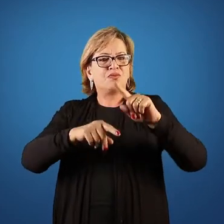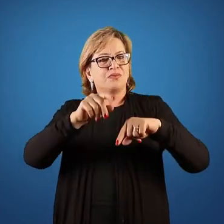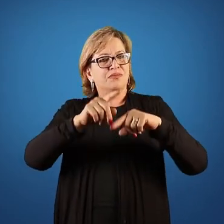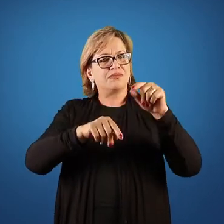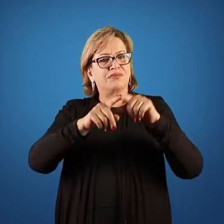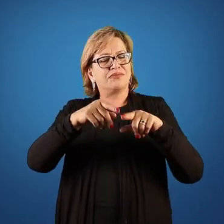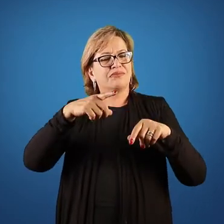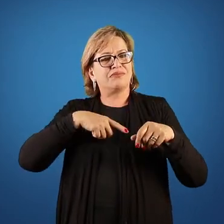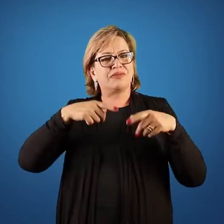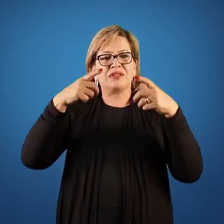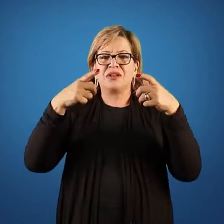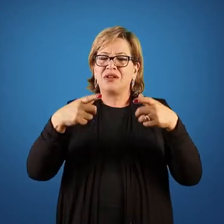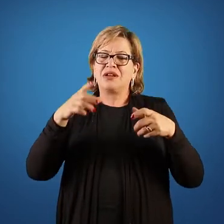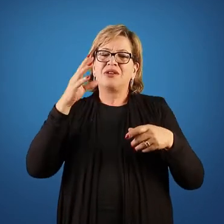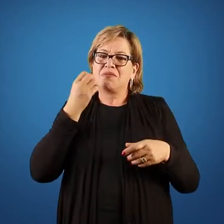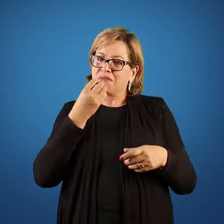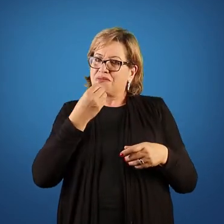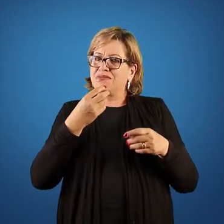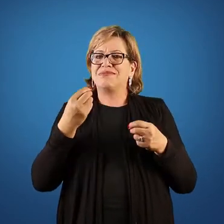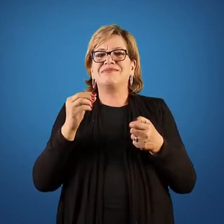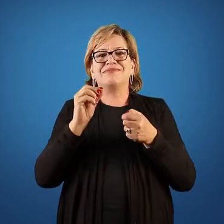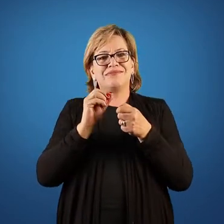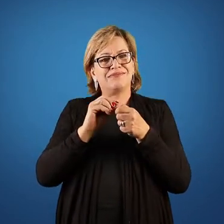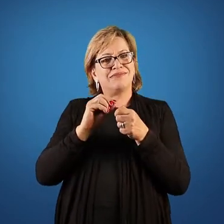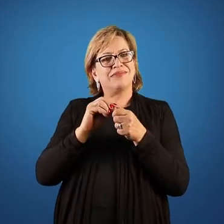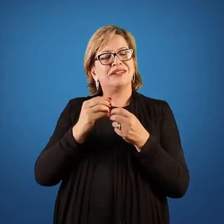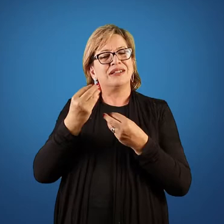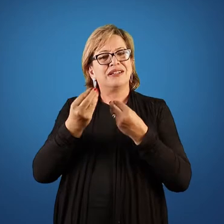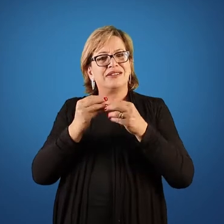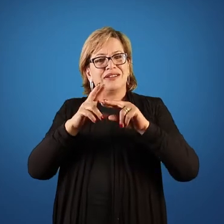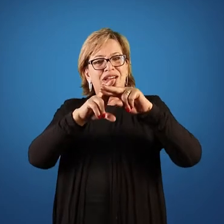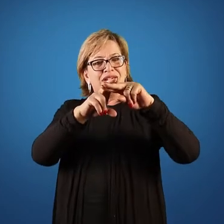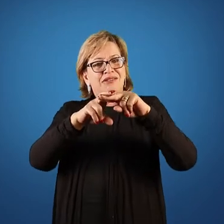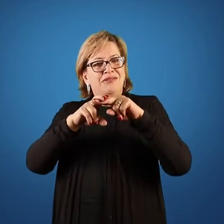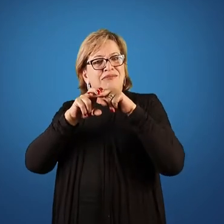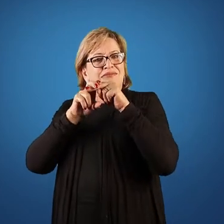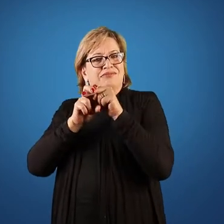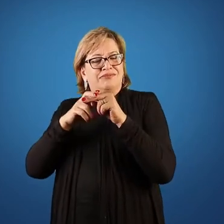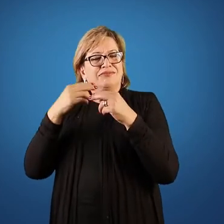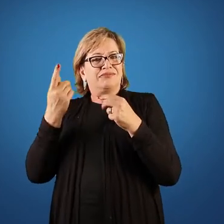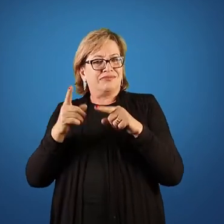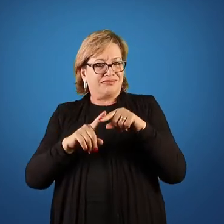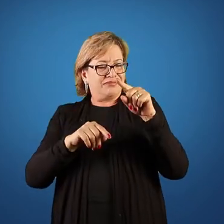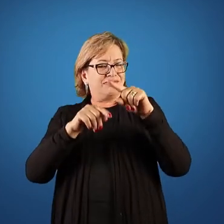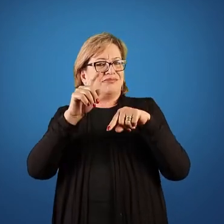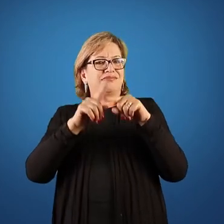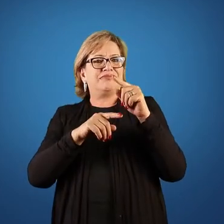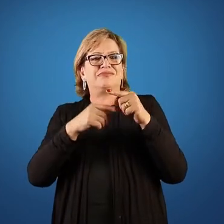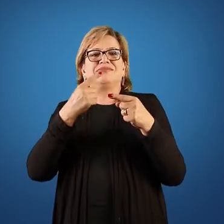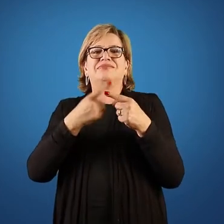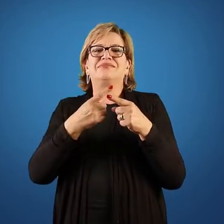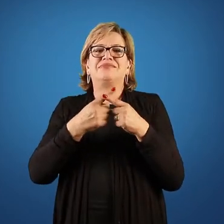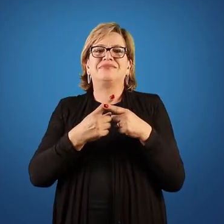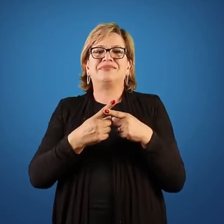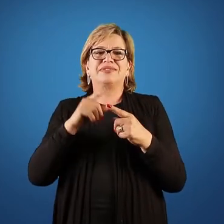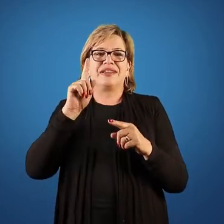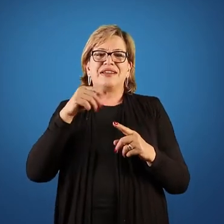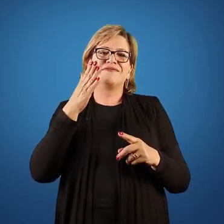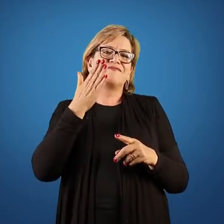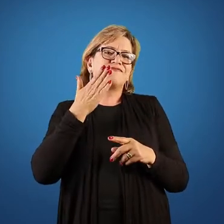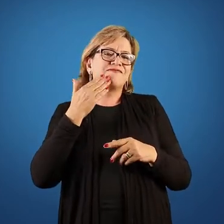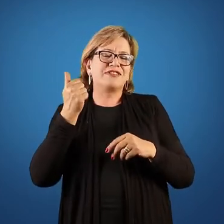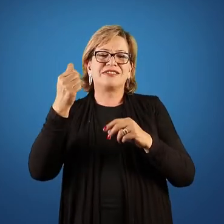tiver um espaço bacana para pendurar esse equipamento. Por quê? Porque ele